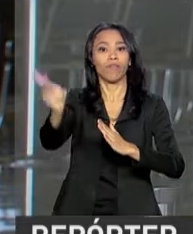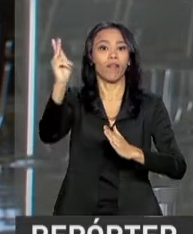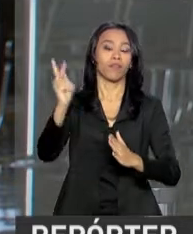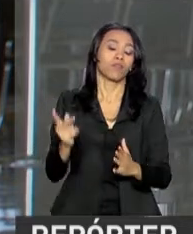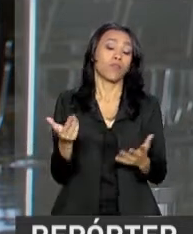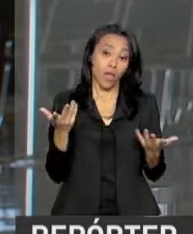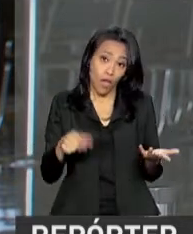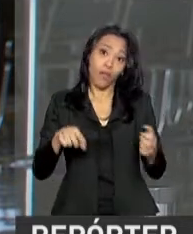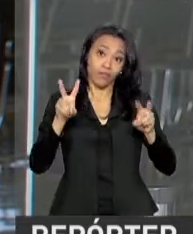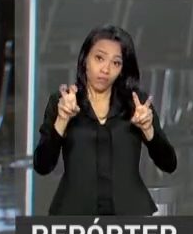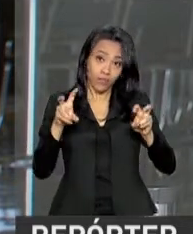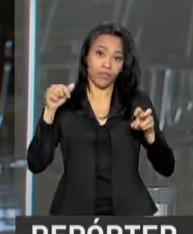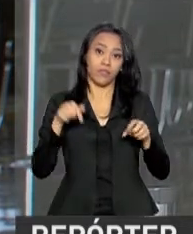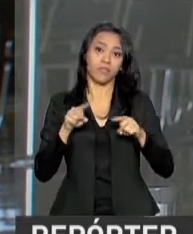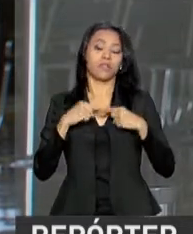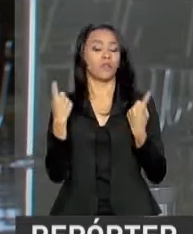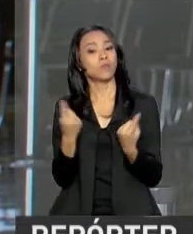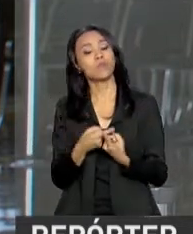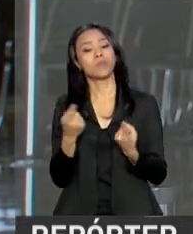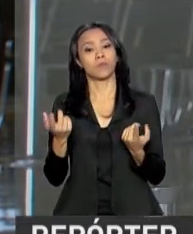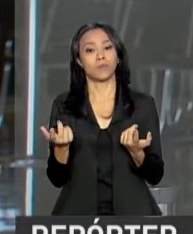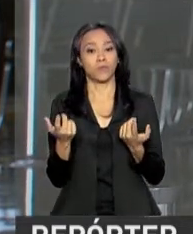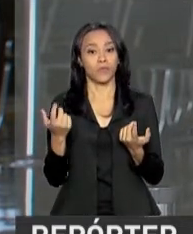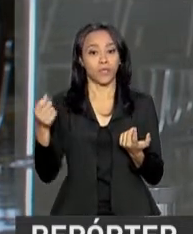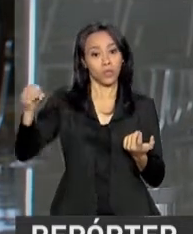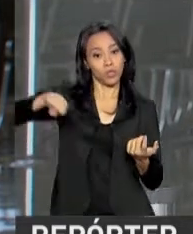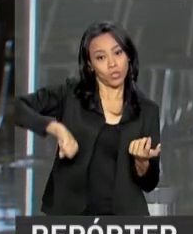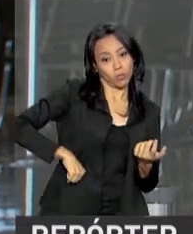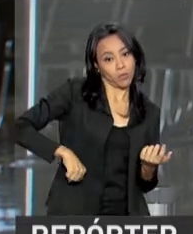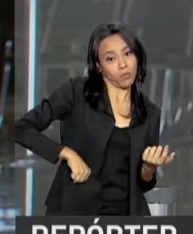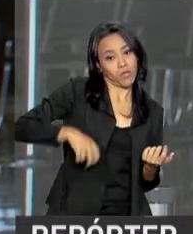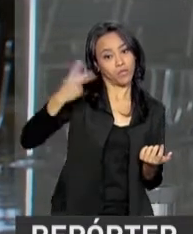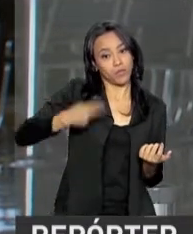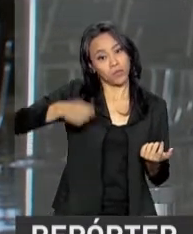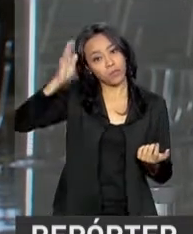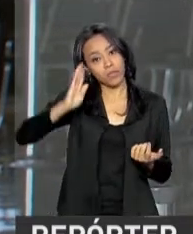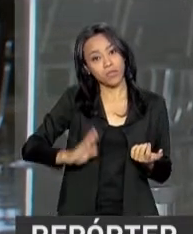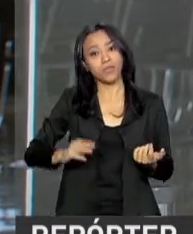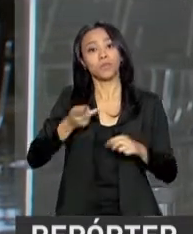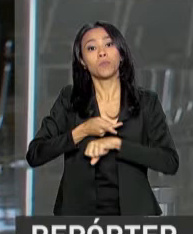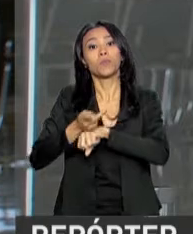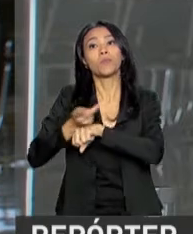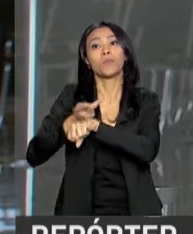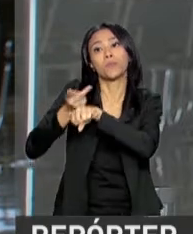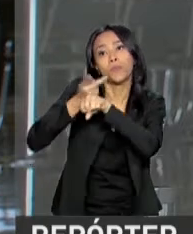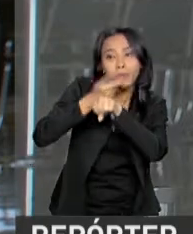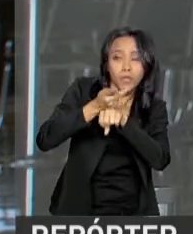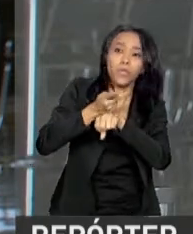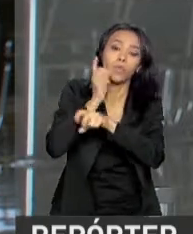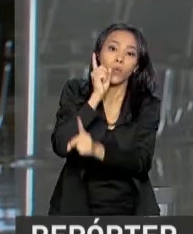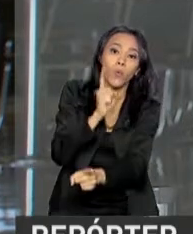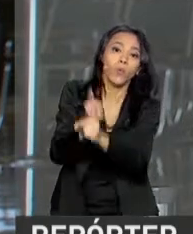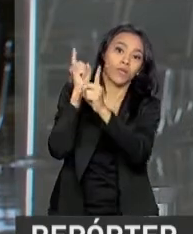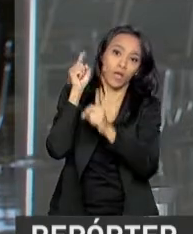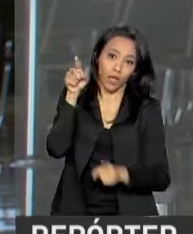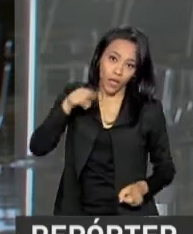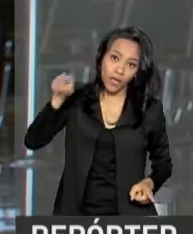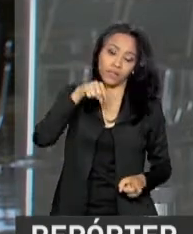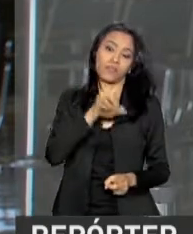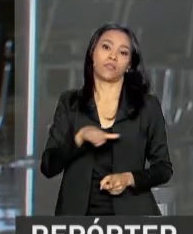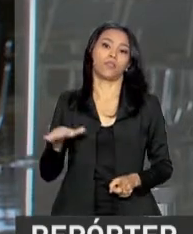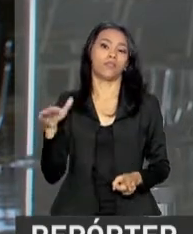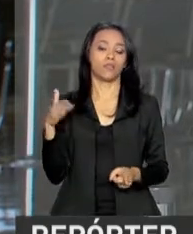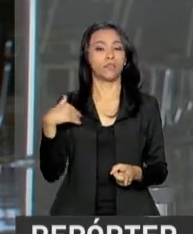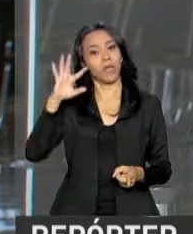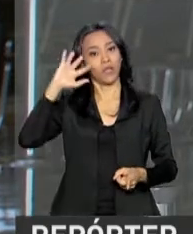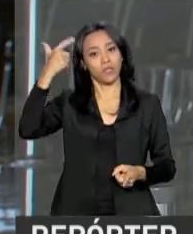reunião. Nos Estados Unidos, os diplomatas brasileiros, eles buscam essas crianças, eles buscam encontrar essas crianças e tratar